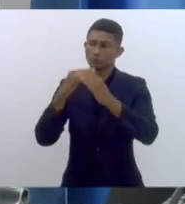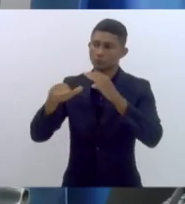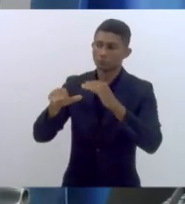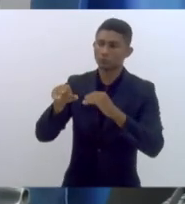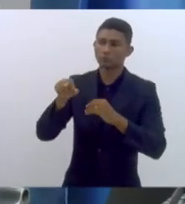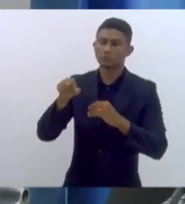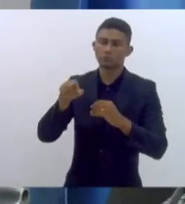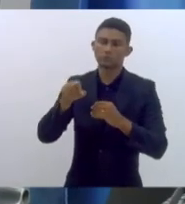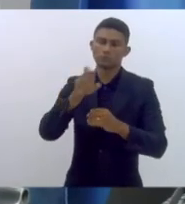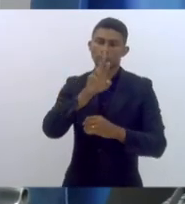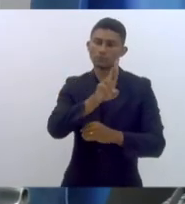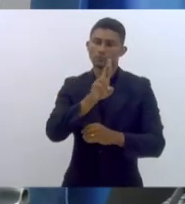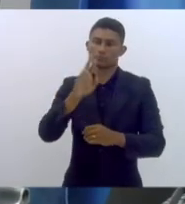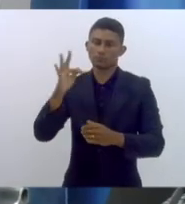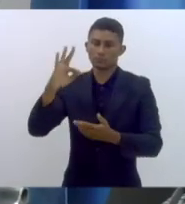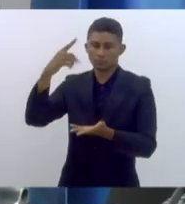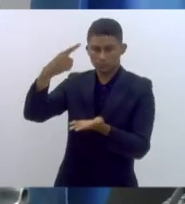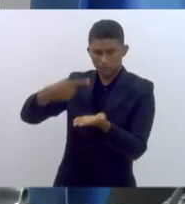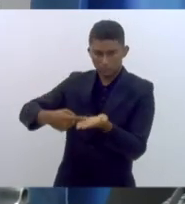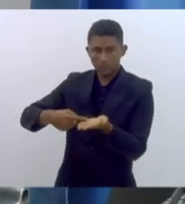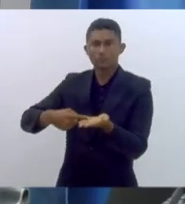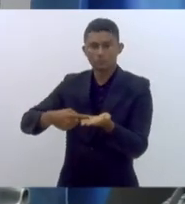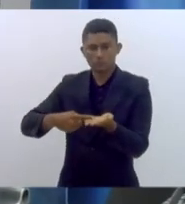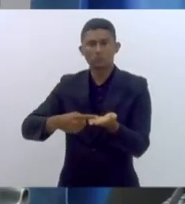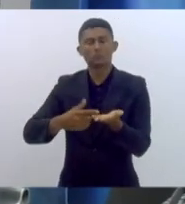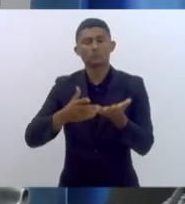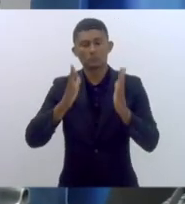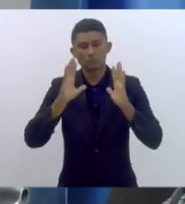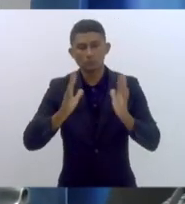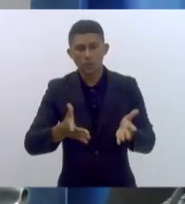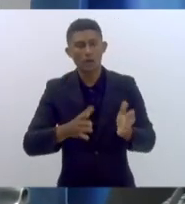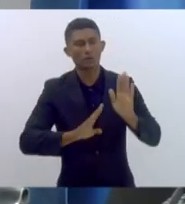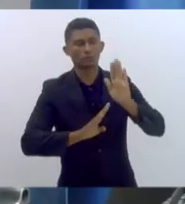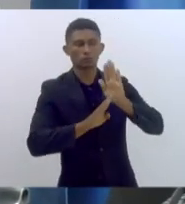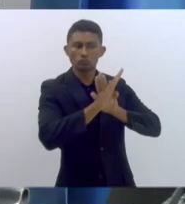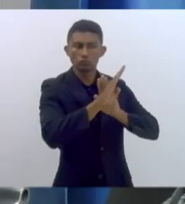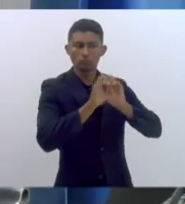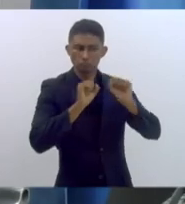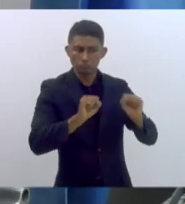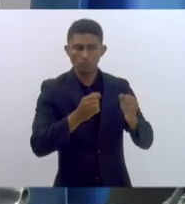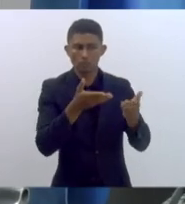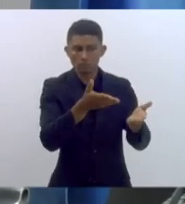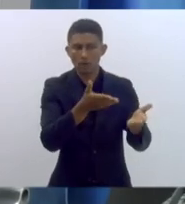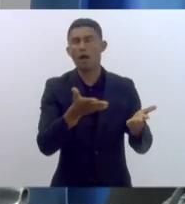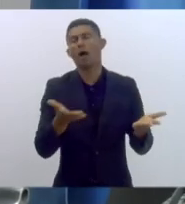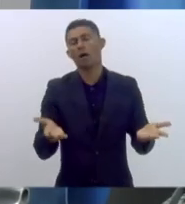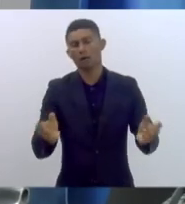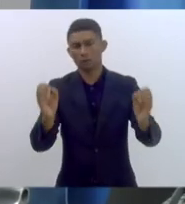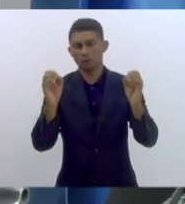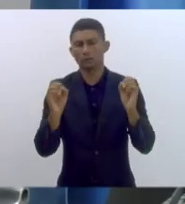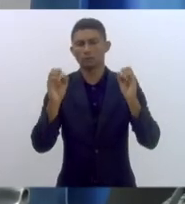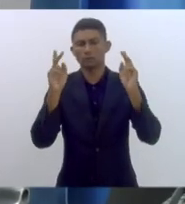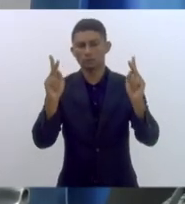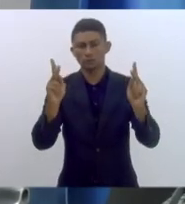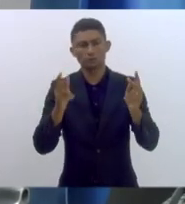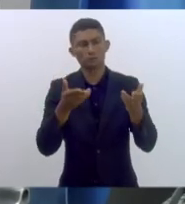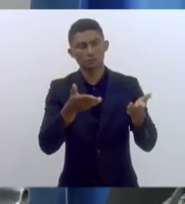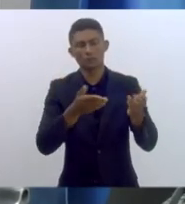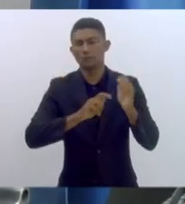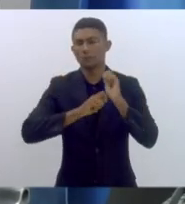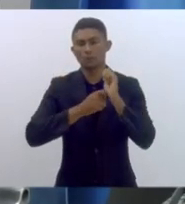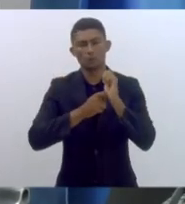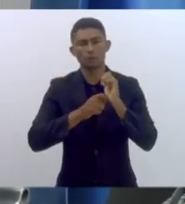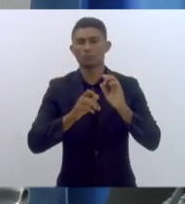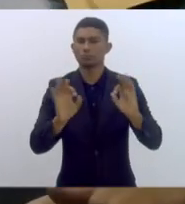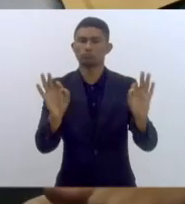ao regime, exato, é que estão fora da hipótese de terem os bloqueios. É,